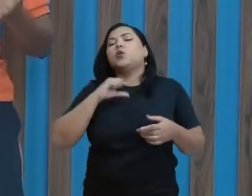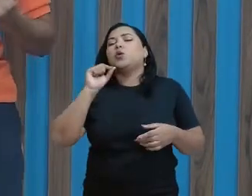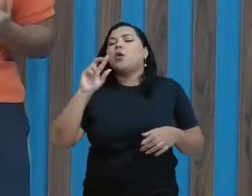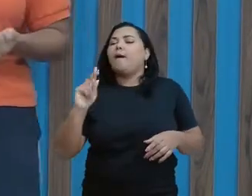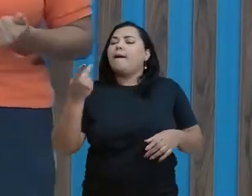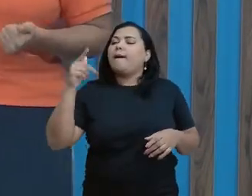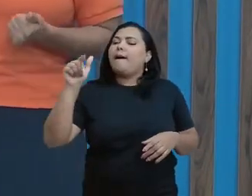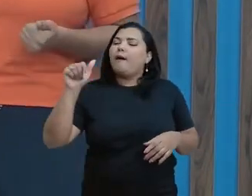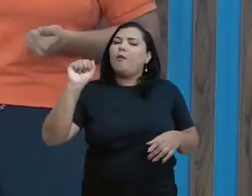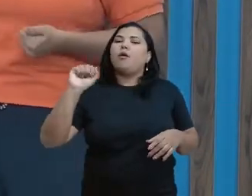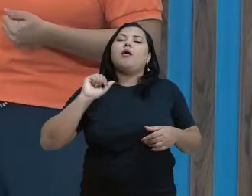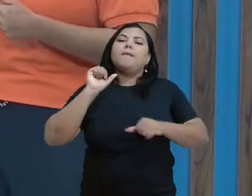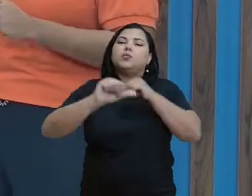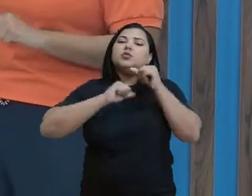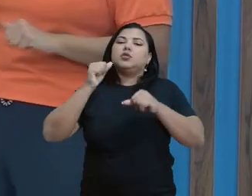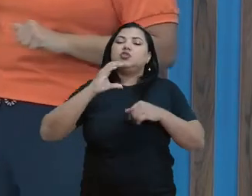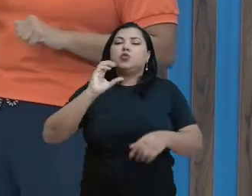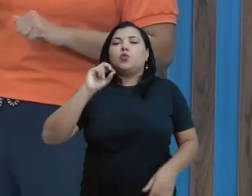de conjunção.